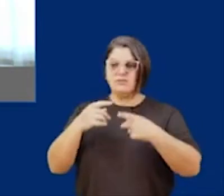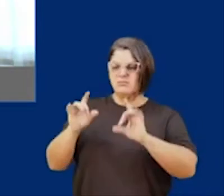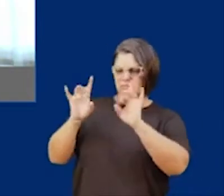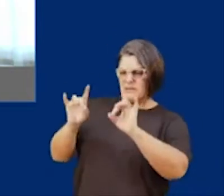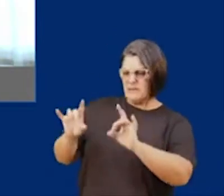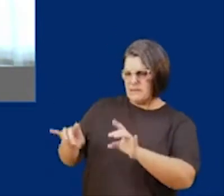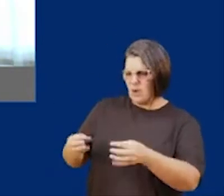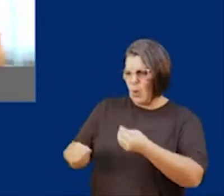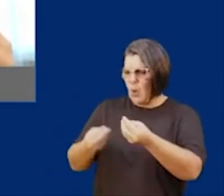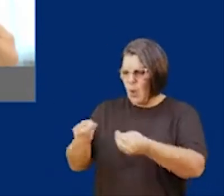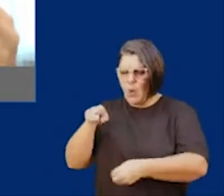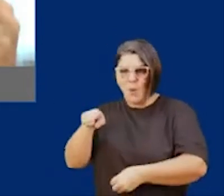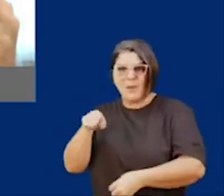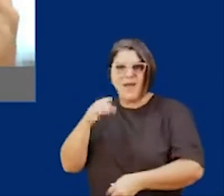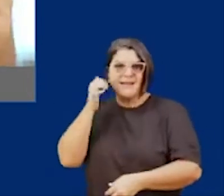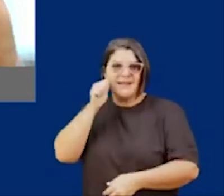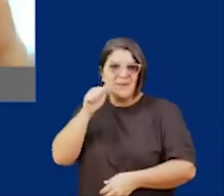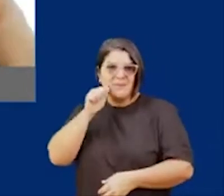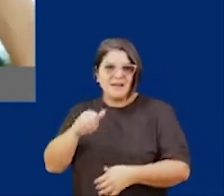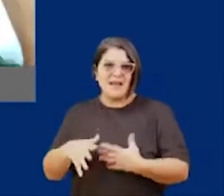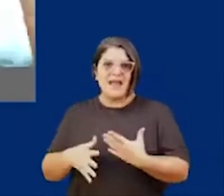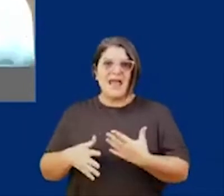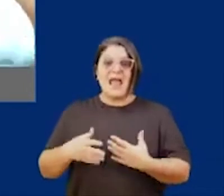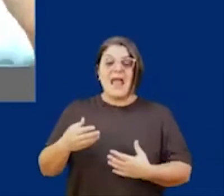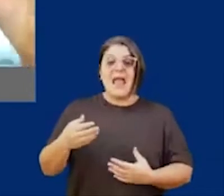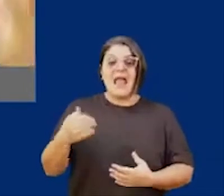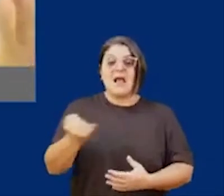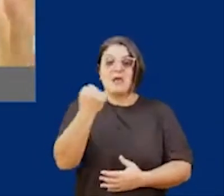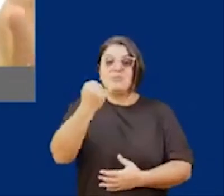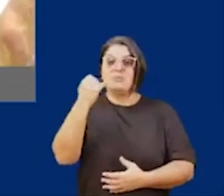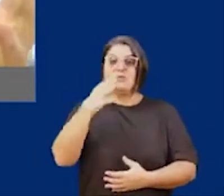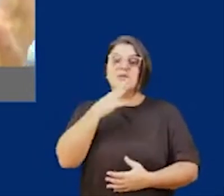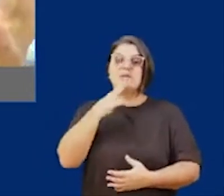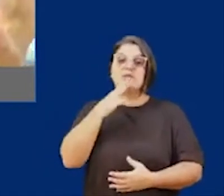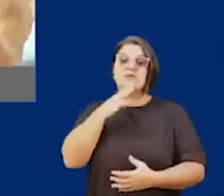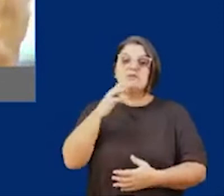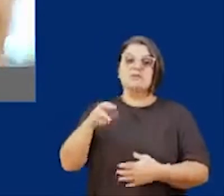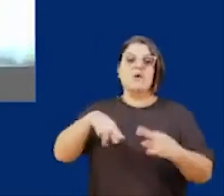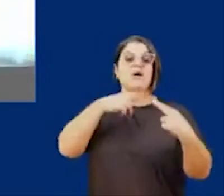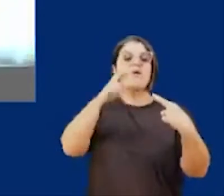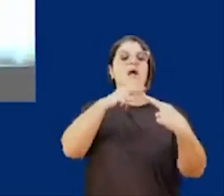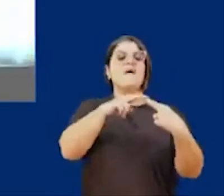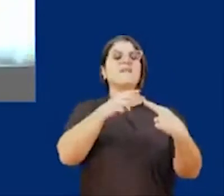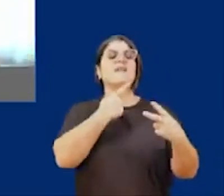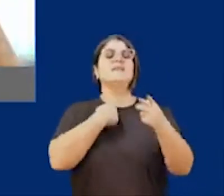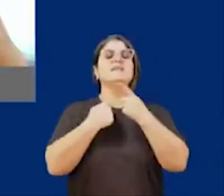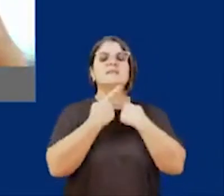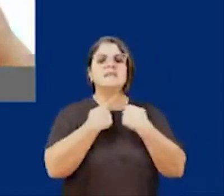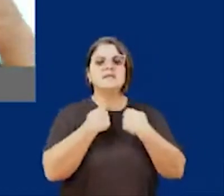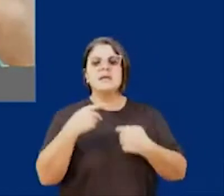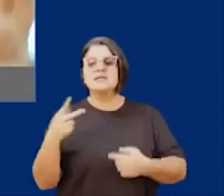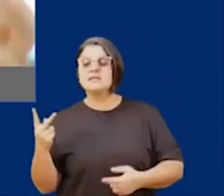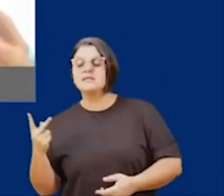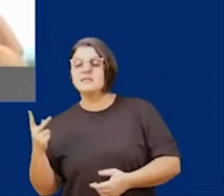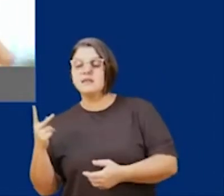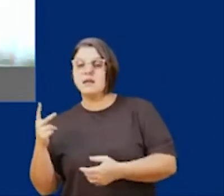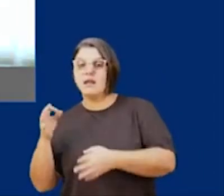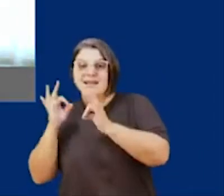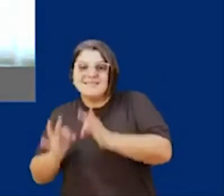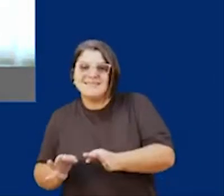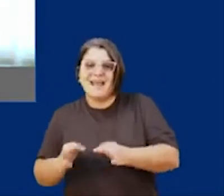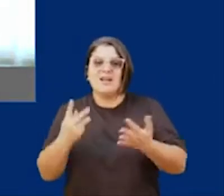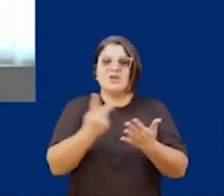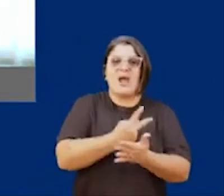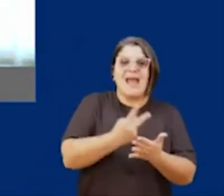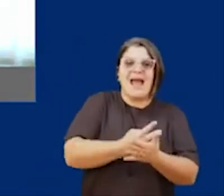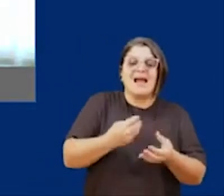singularidades, né? Então, é muito importante a gente conhecer, assim, o que é uma referência do que é desejável. o certo e errado, a gente vai moldar aquele desejável para a